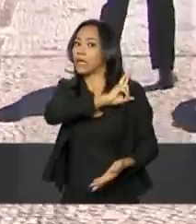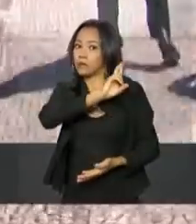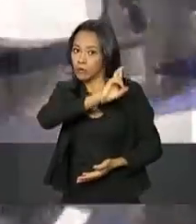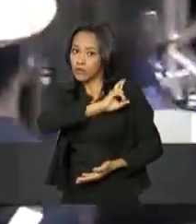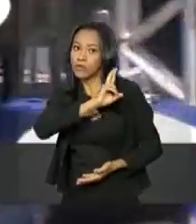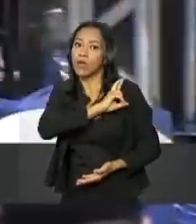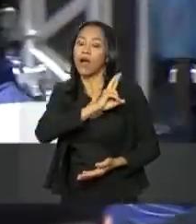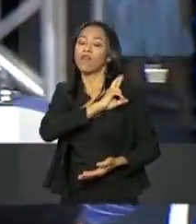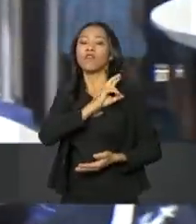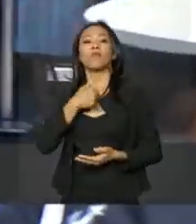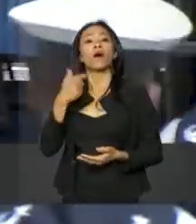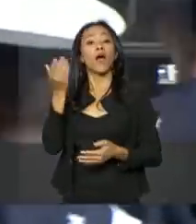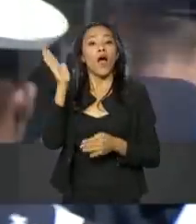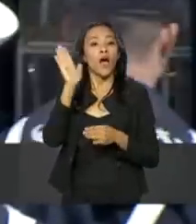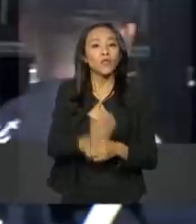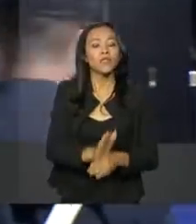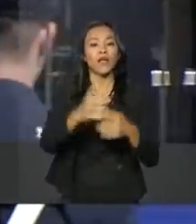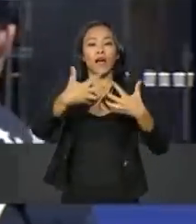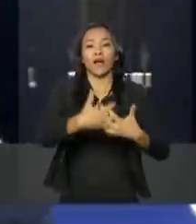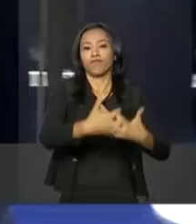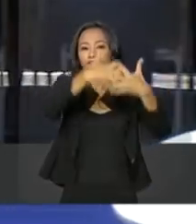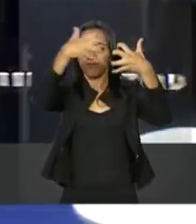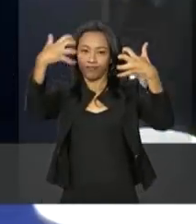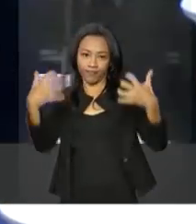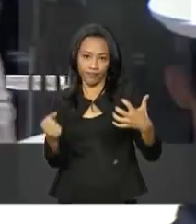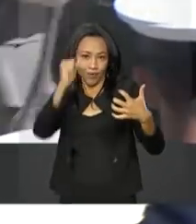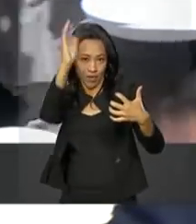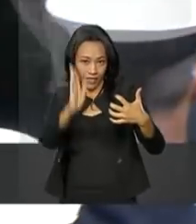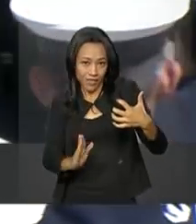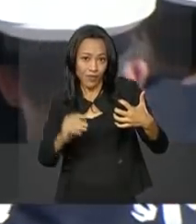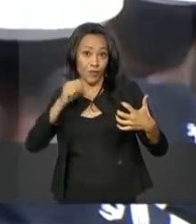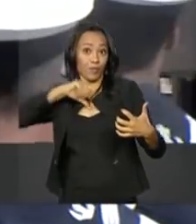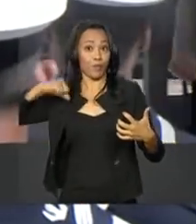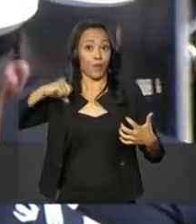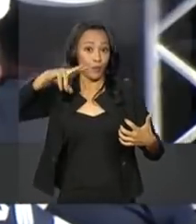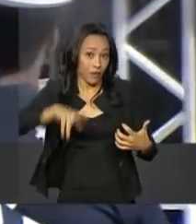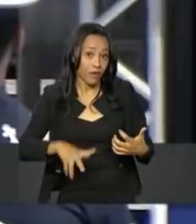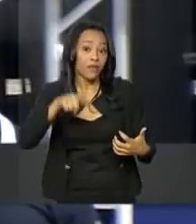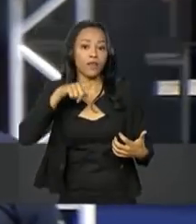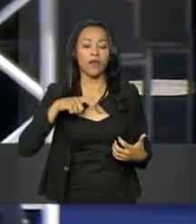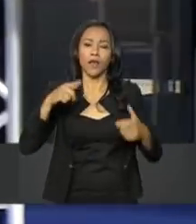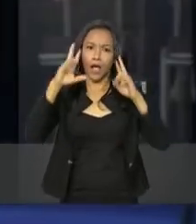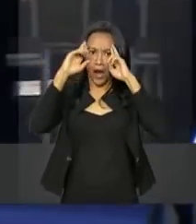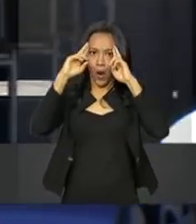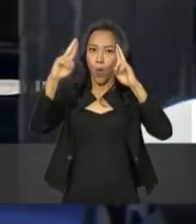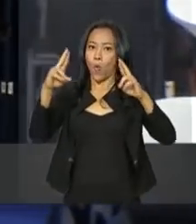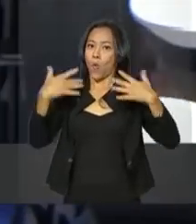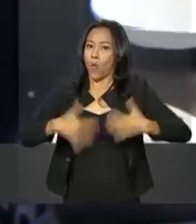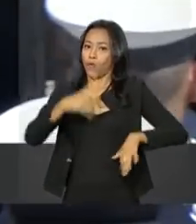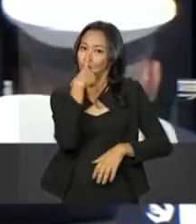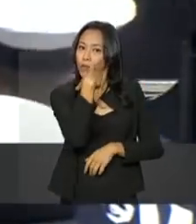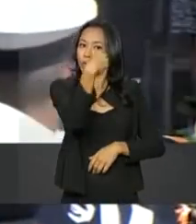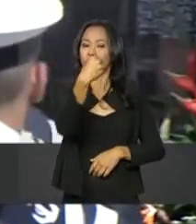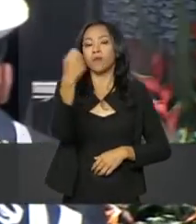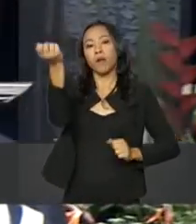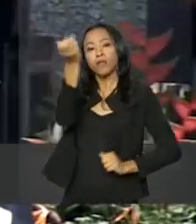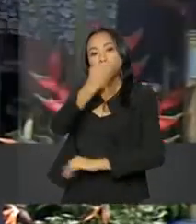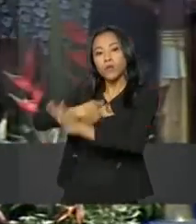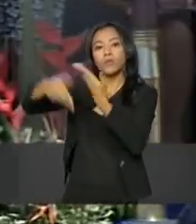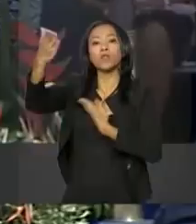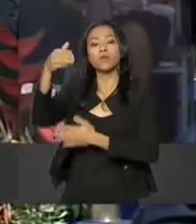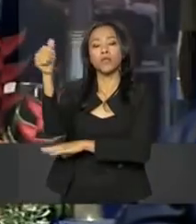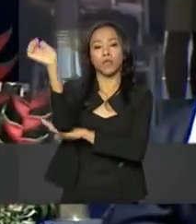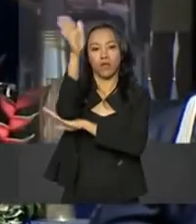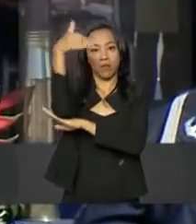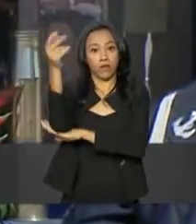processo de emancipação do nosso país, tem a honra de organizar a cerimônia de substituição da maior bandeira